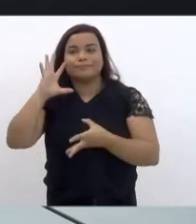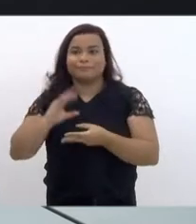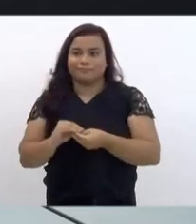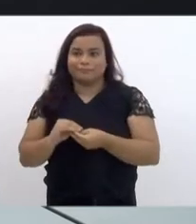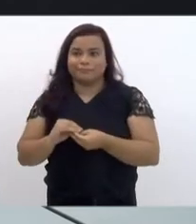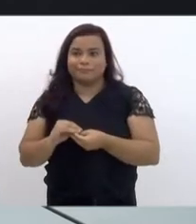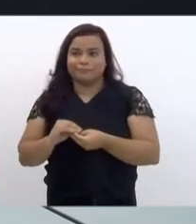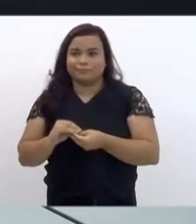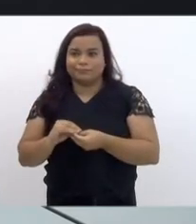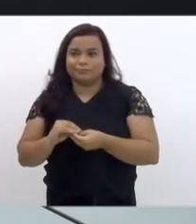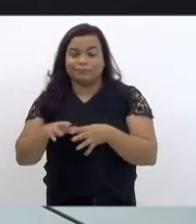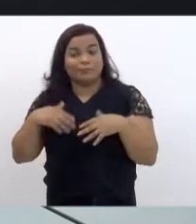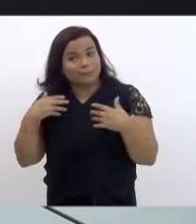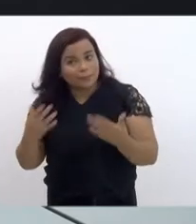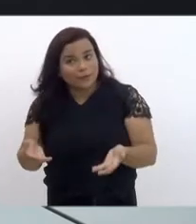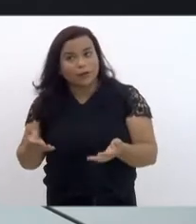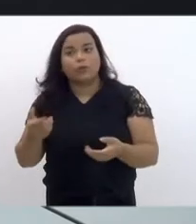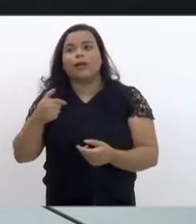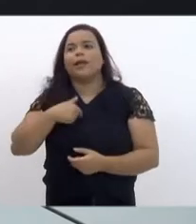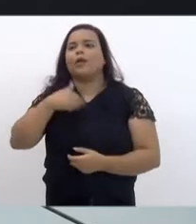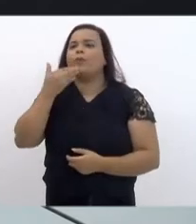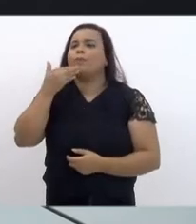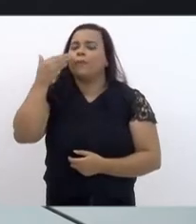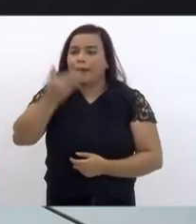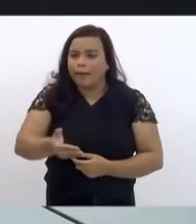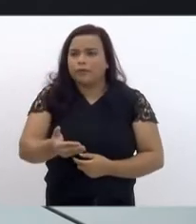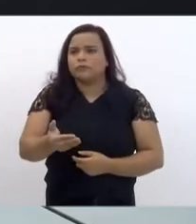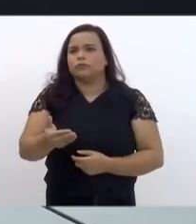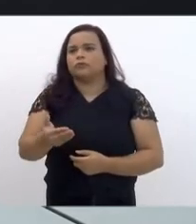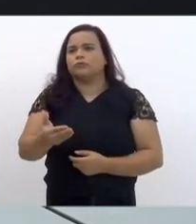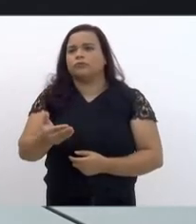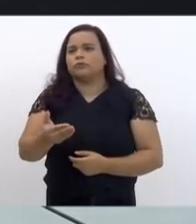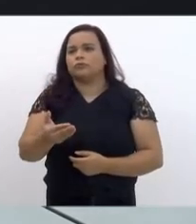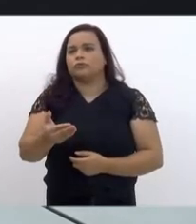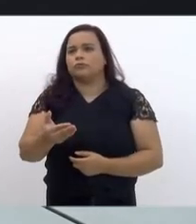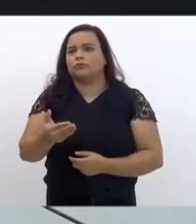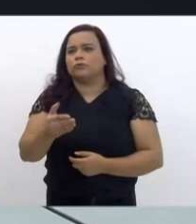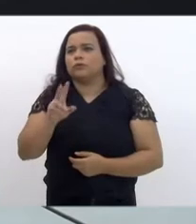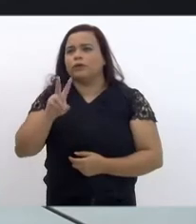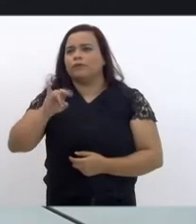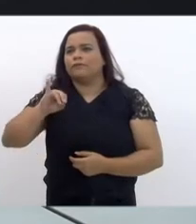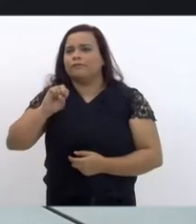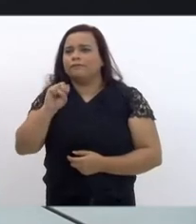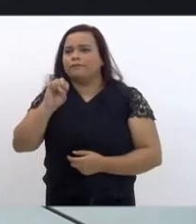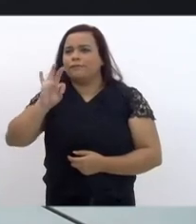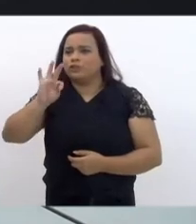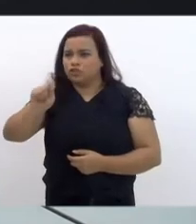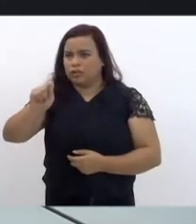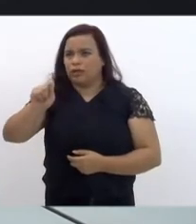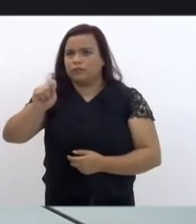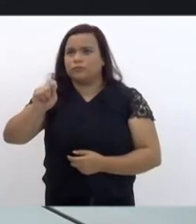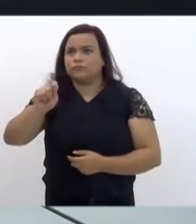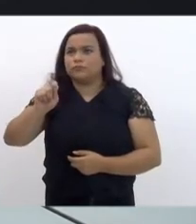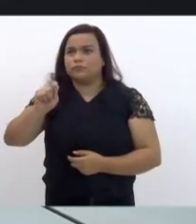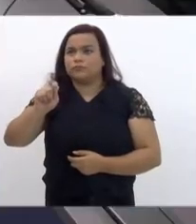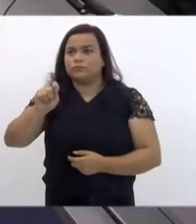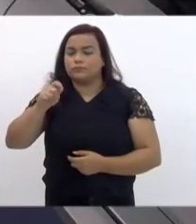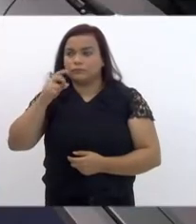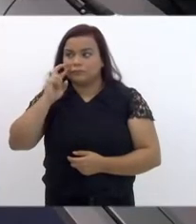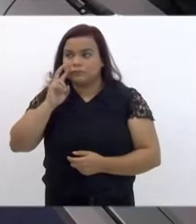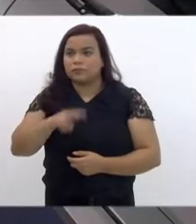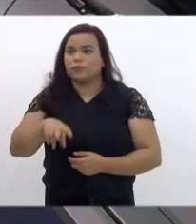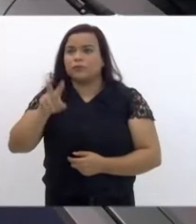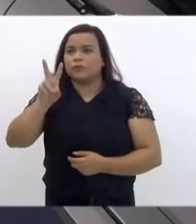senhor presidente, eu estou pedindo vista. Isso. Isso